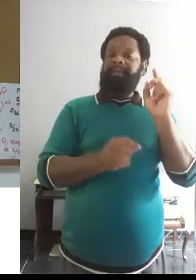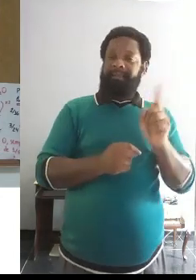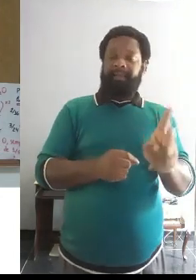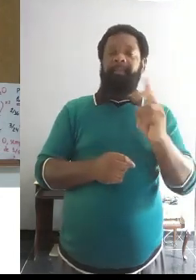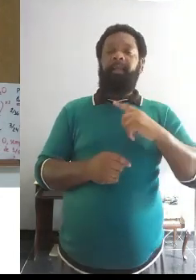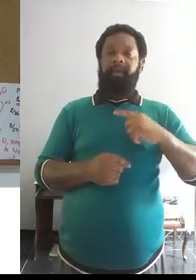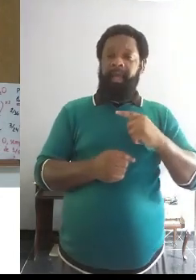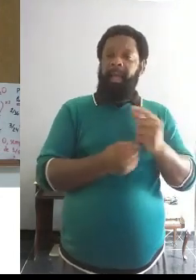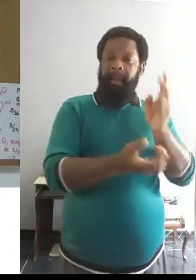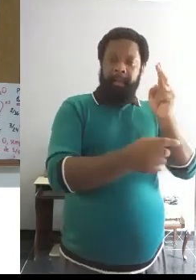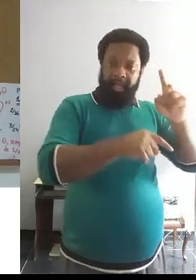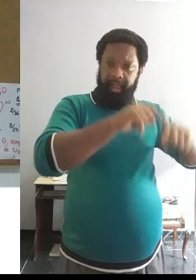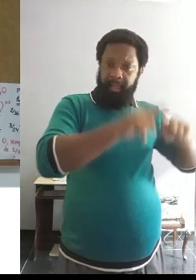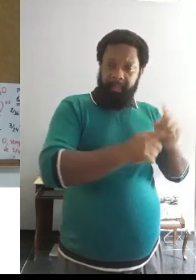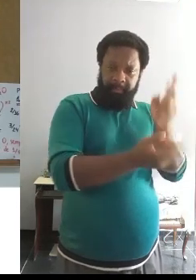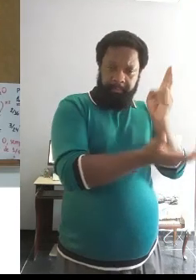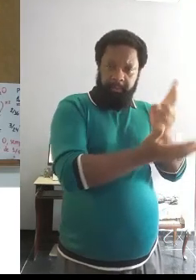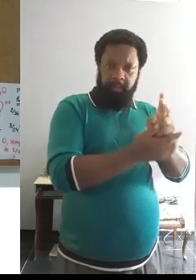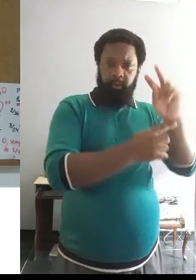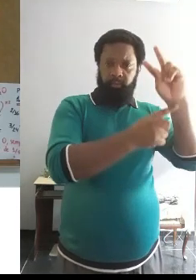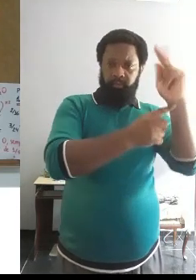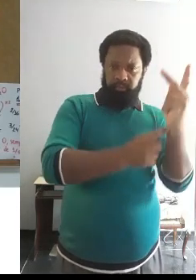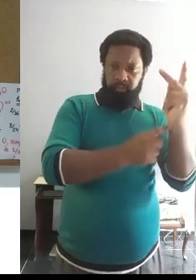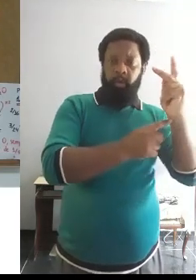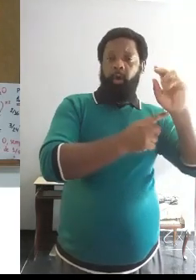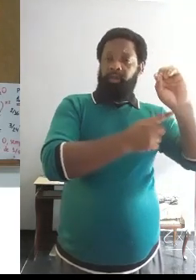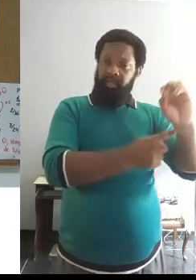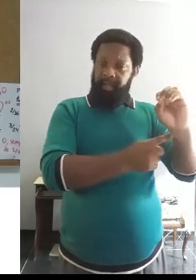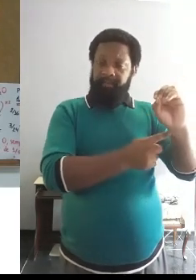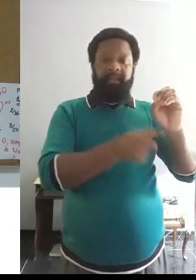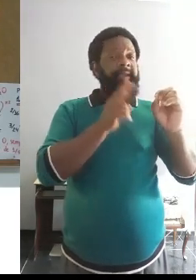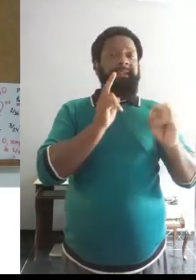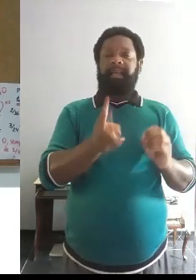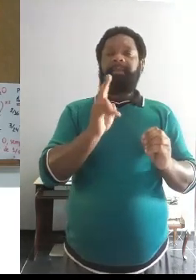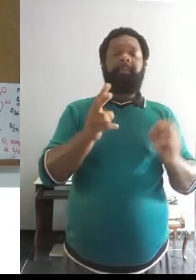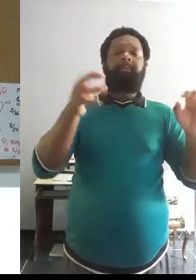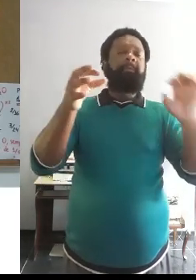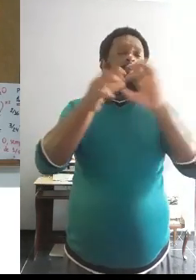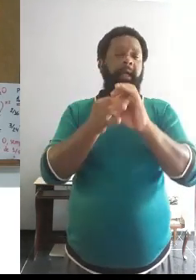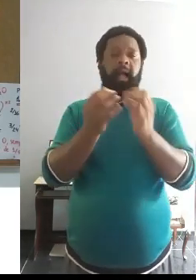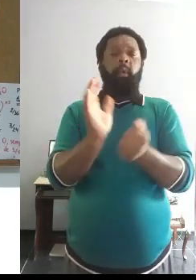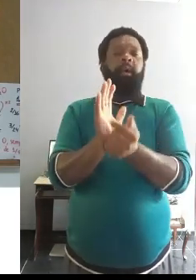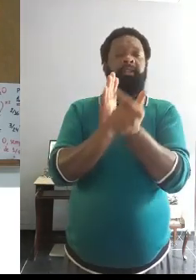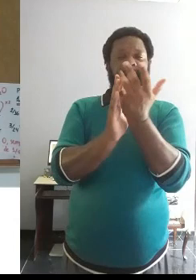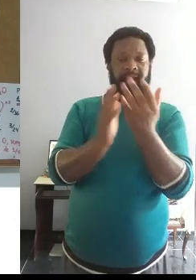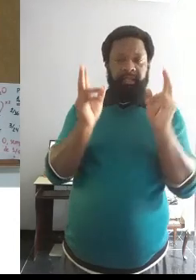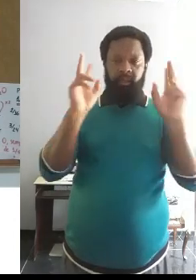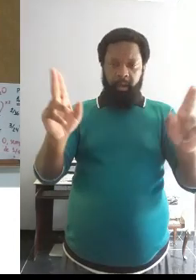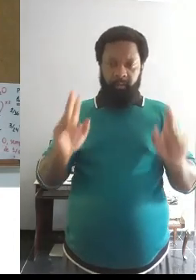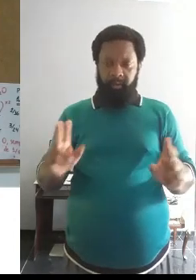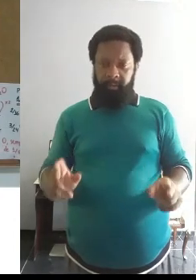vai ter o mesmo elemento, hidrogênio e oxigênio, e sempre o hidrogênio e o oxigênio vão estar combinados na mesma proporção em